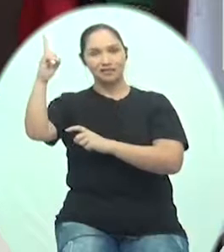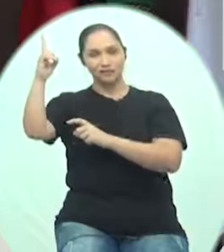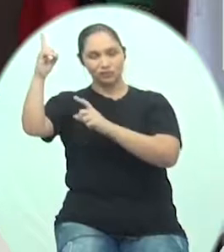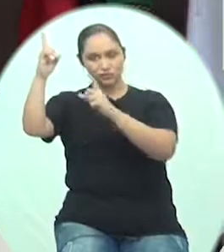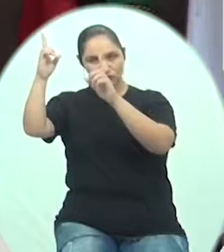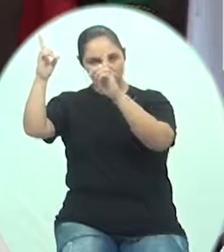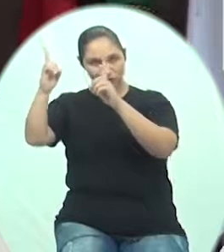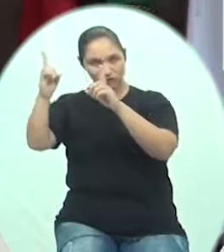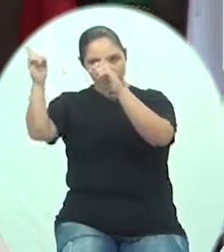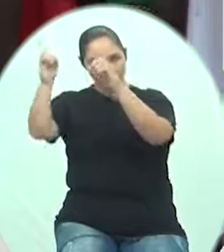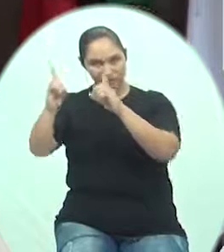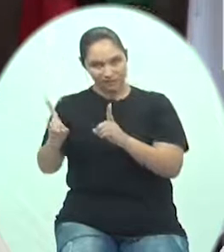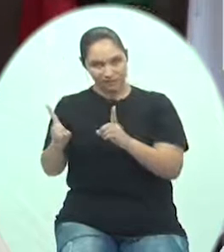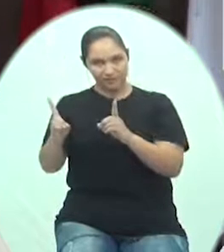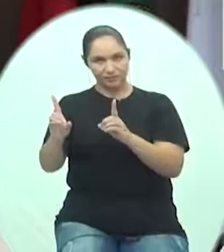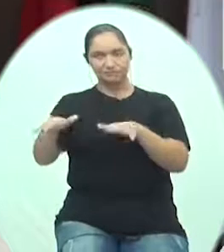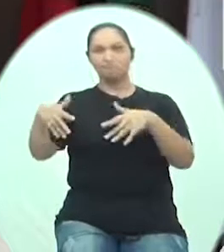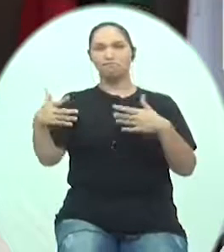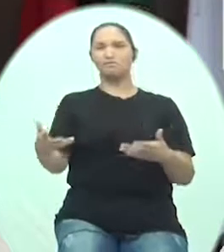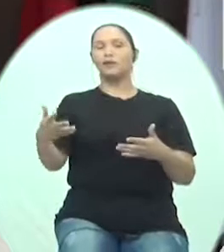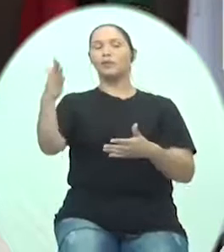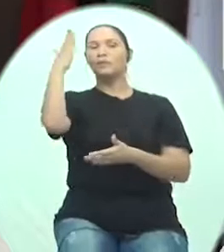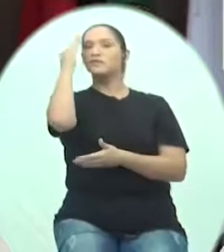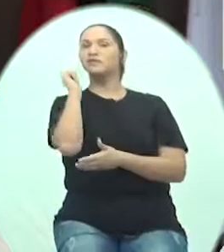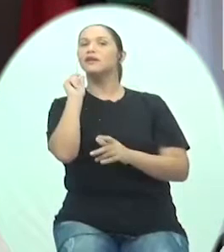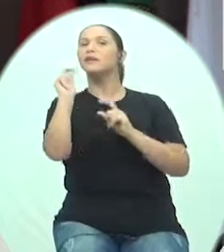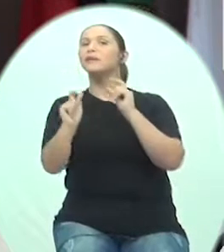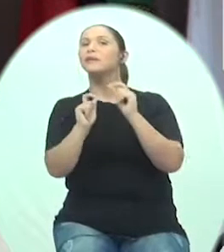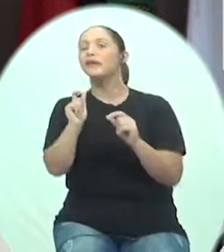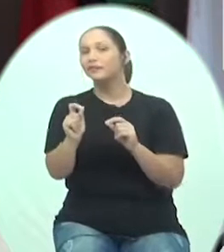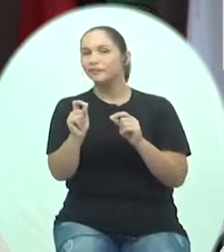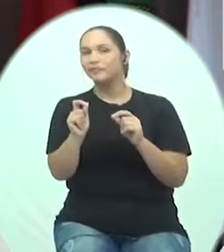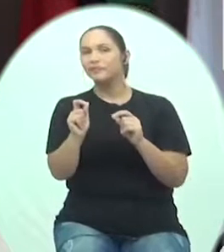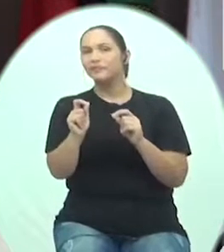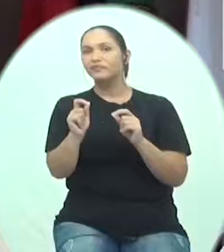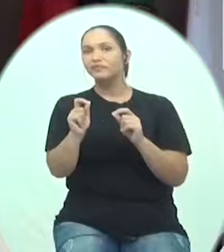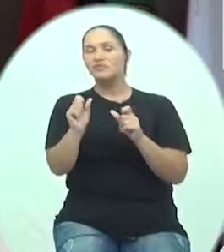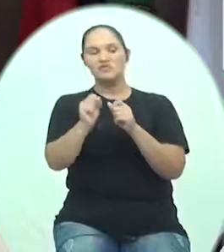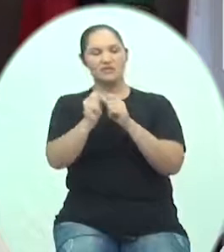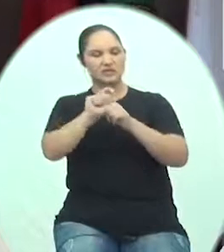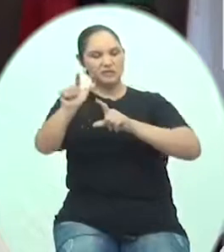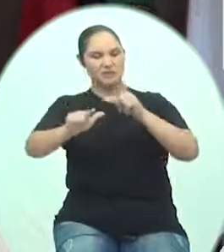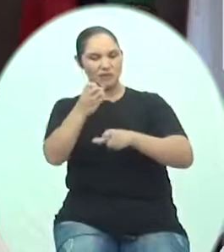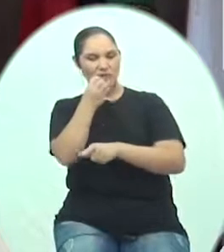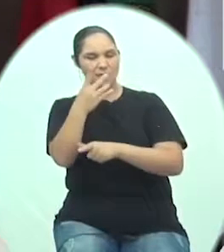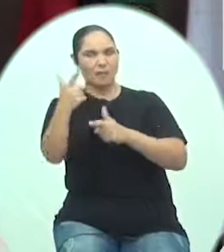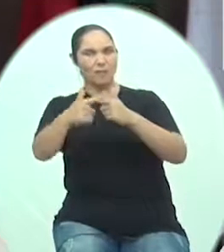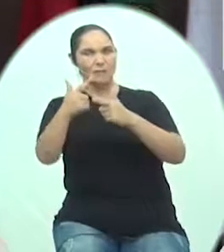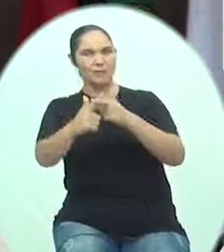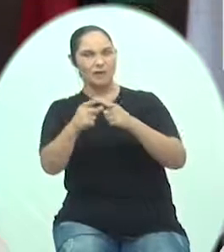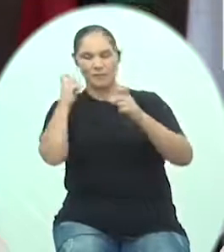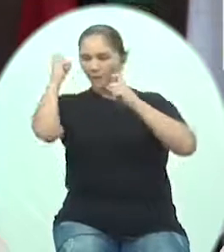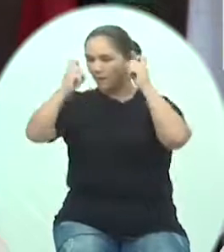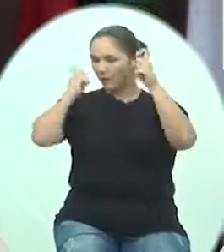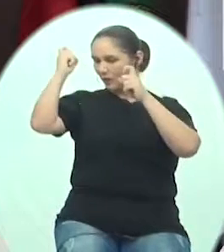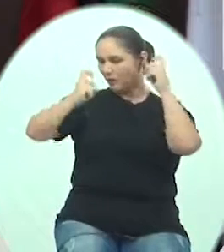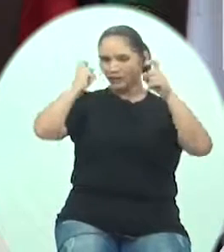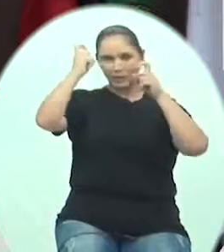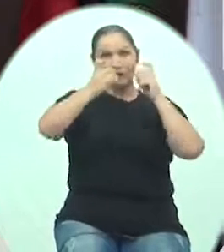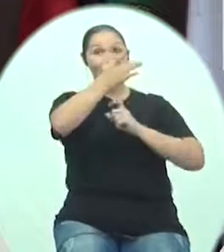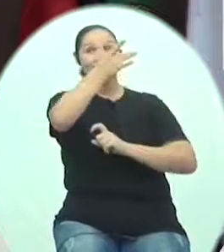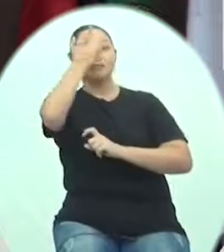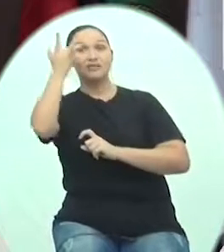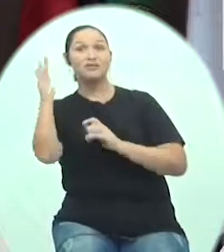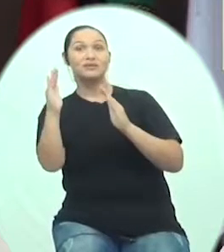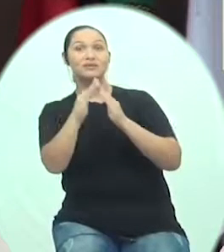comissão pela sua linha pela sua postura eh sempre preocupado com o cidadão